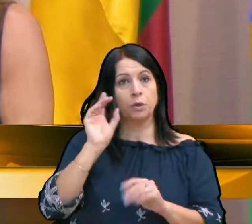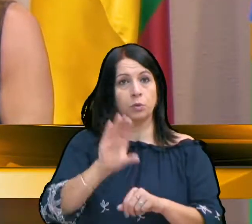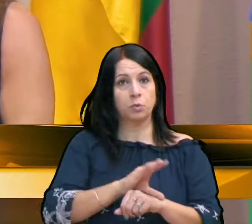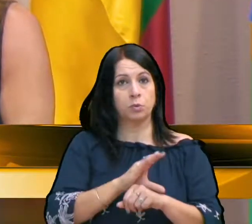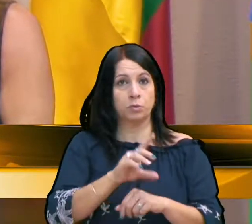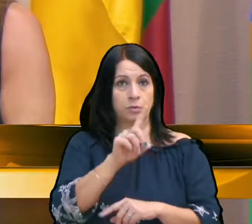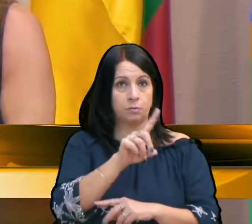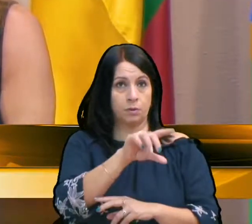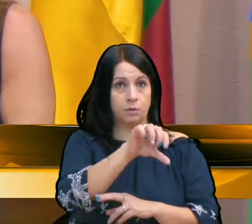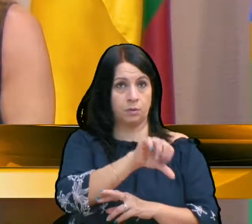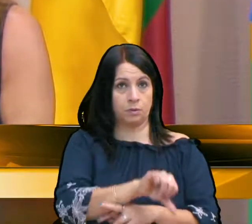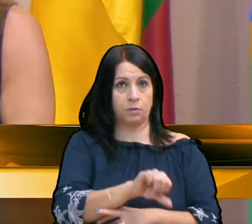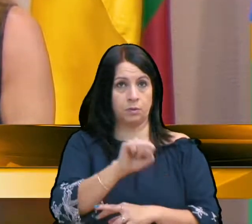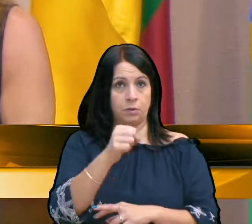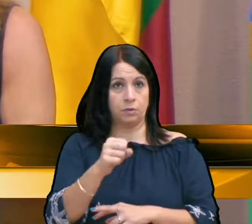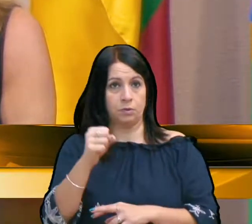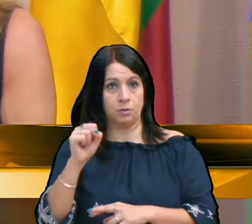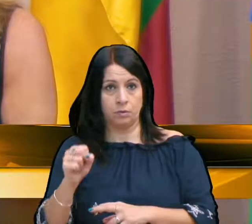é de